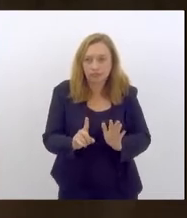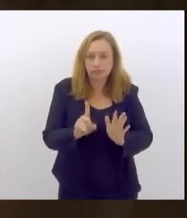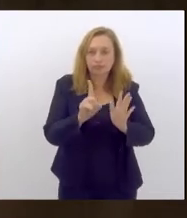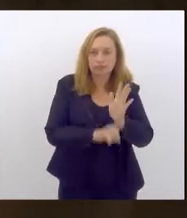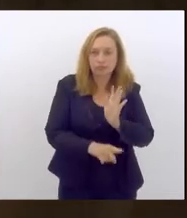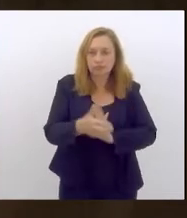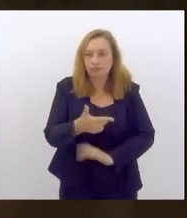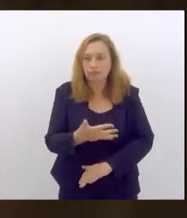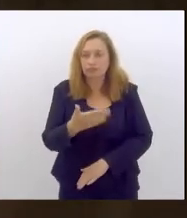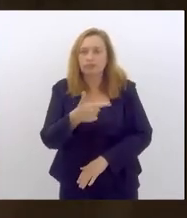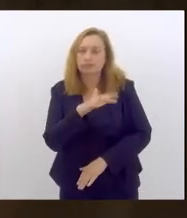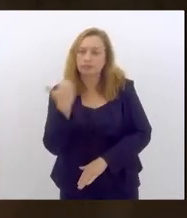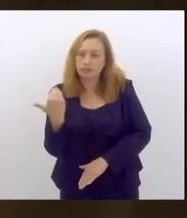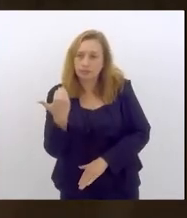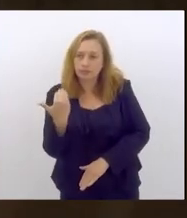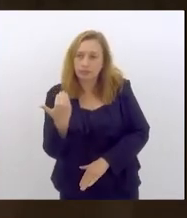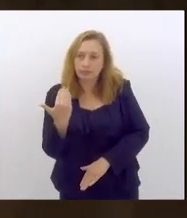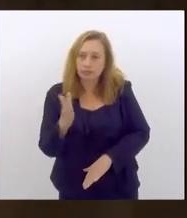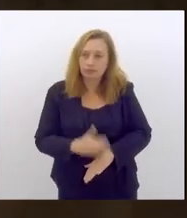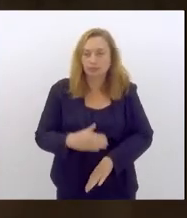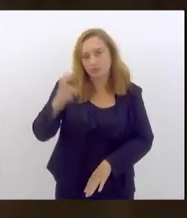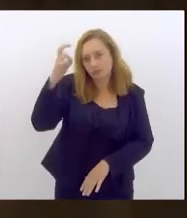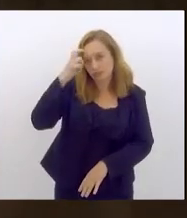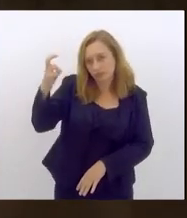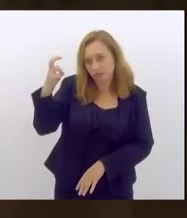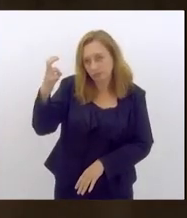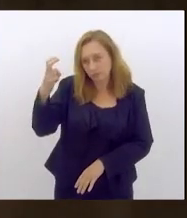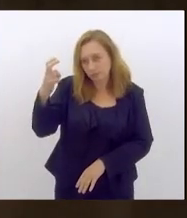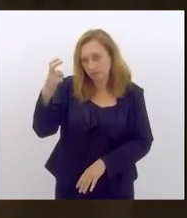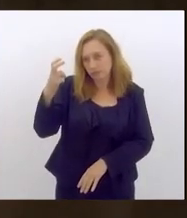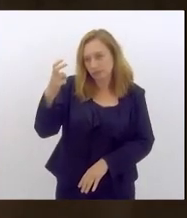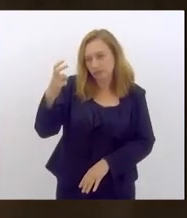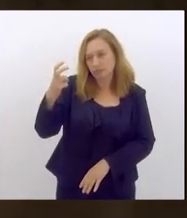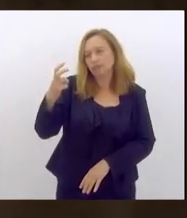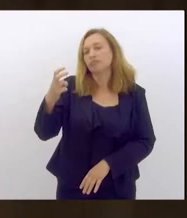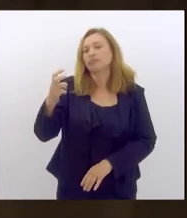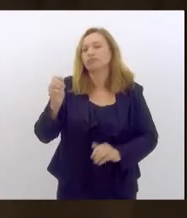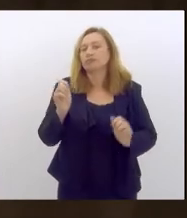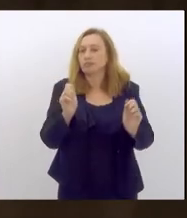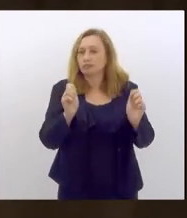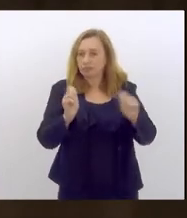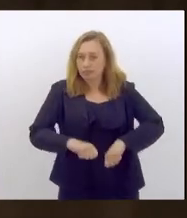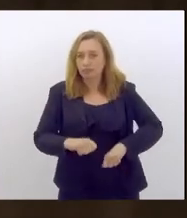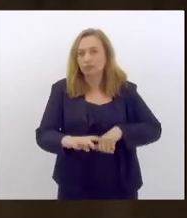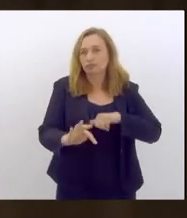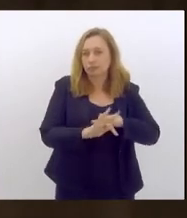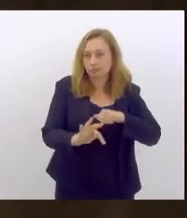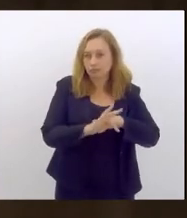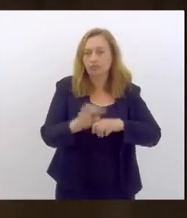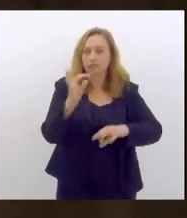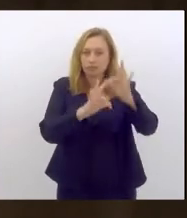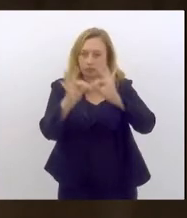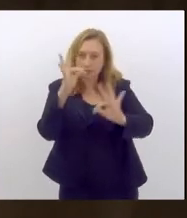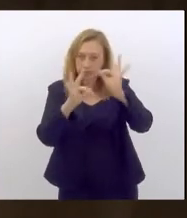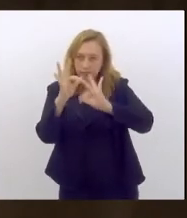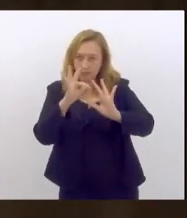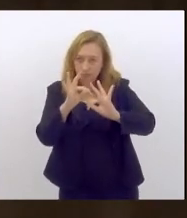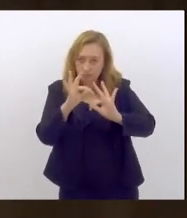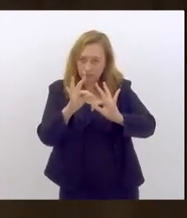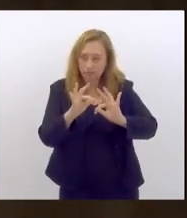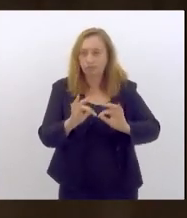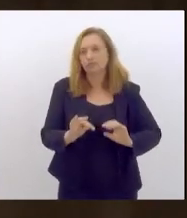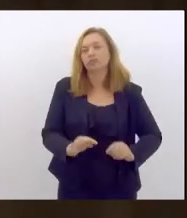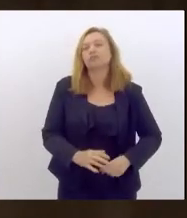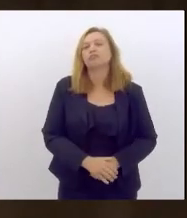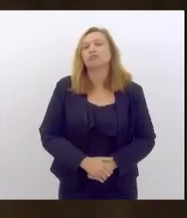letal e mais intelectual, mais dotada de capacidade técnica e tecnológica, que quadros não